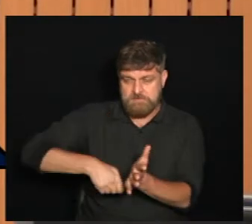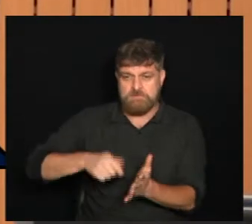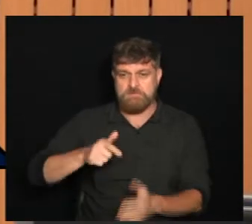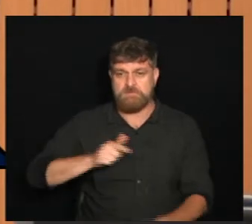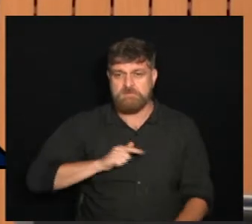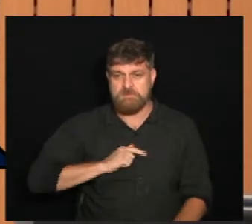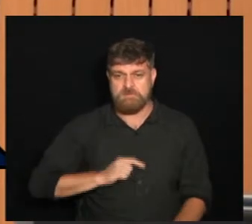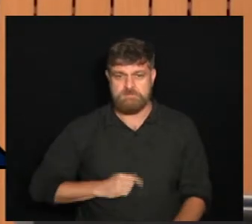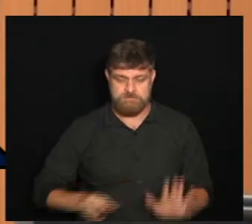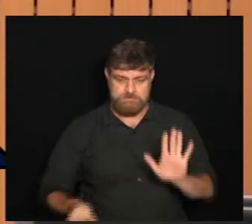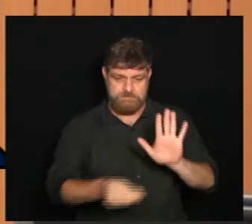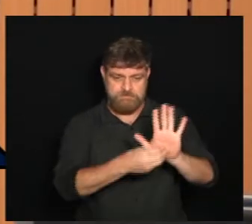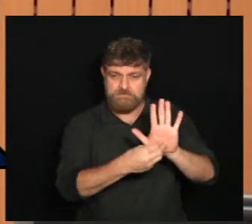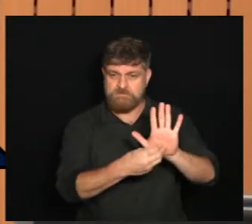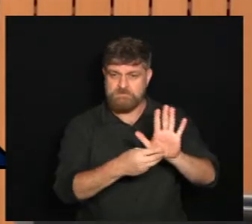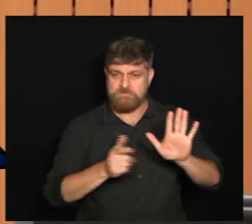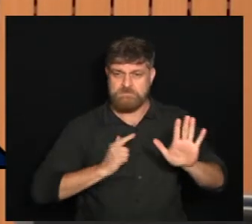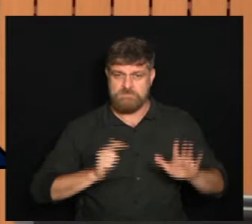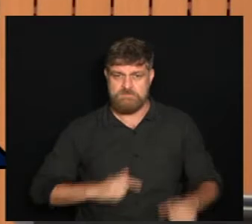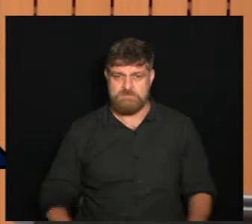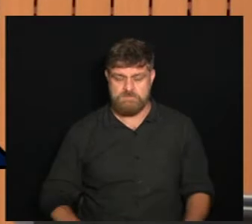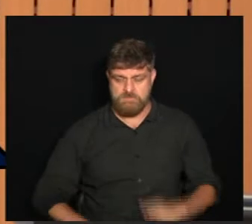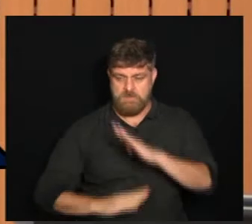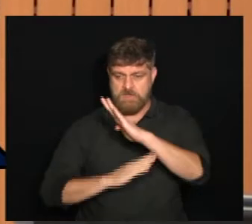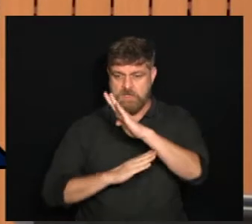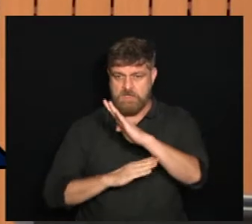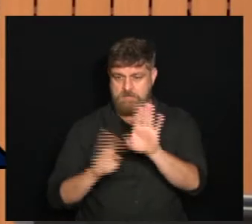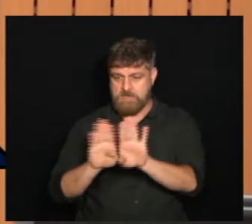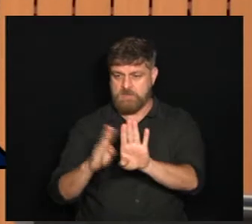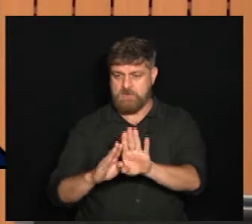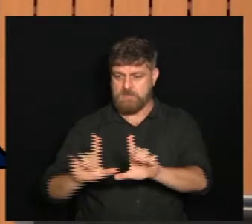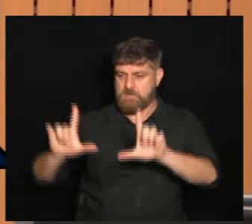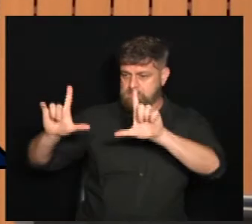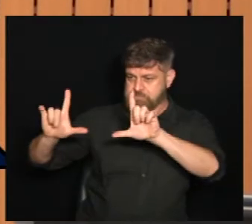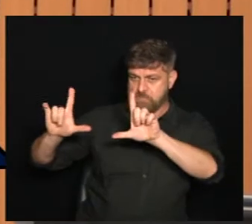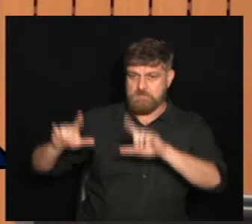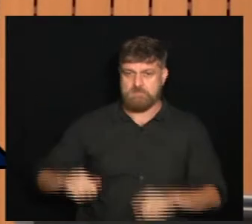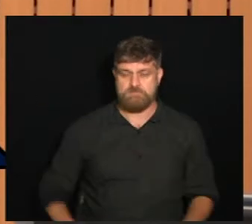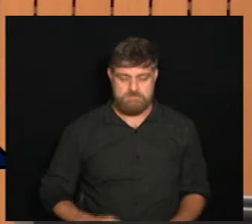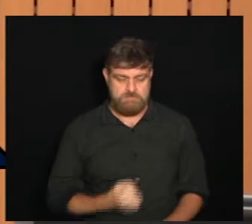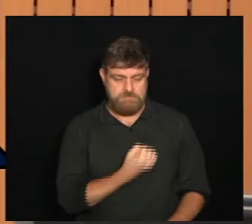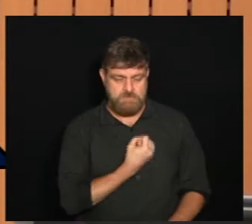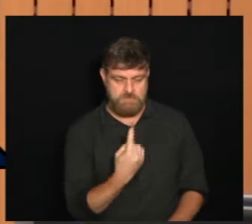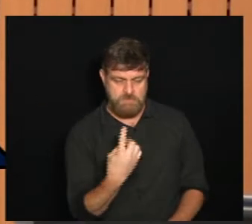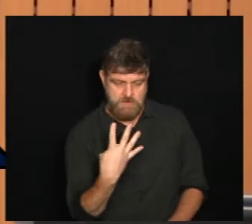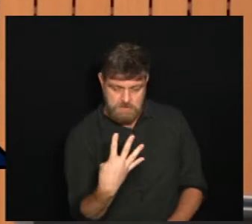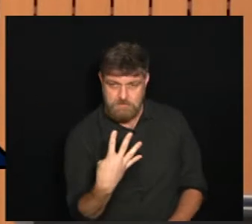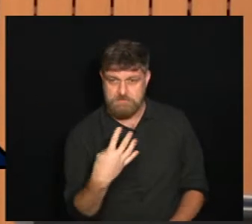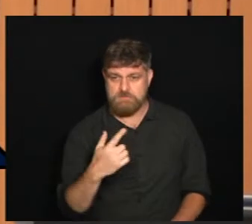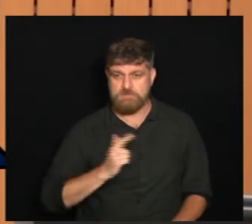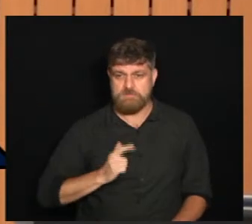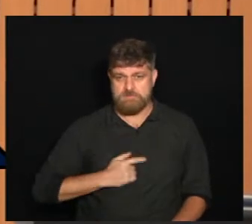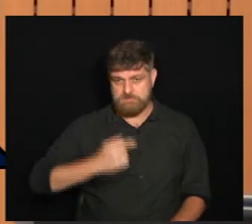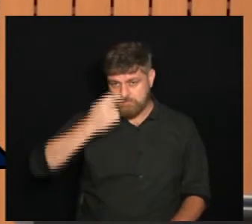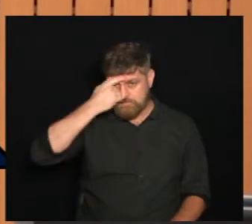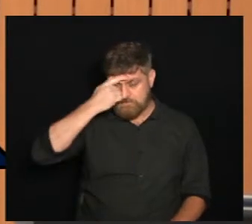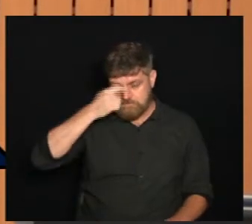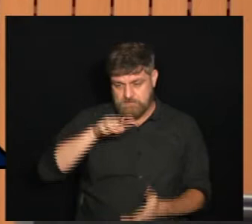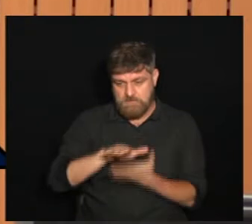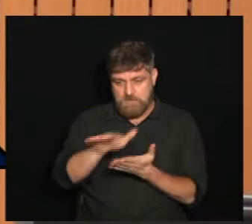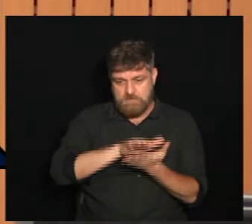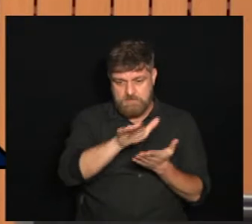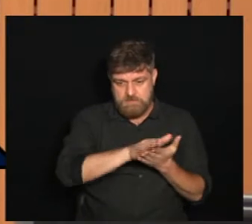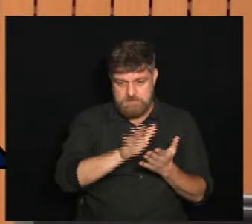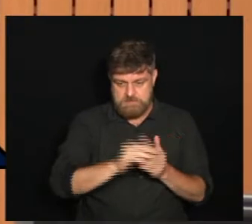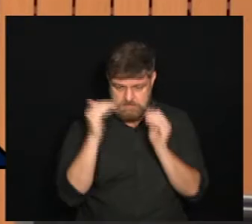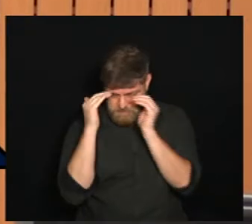ser afixado imediatamente nas entradas da Câmara Municipal de Campinas. Artigo 14. Desse ciência, publique-se,